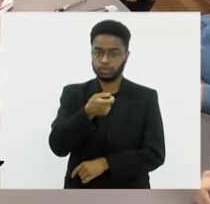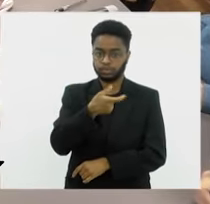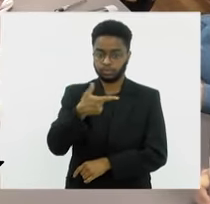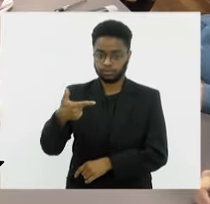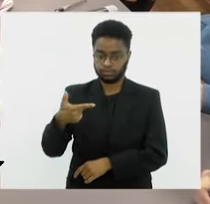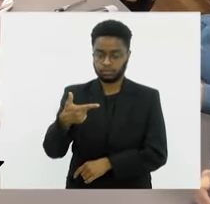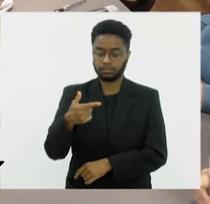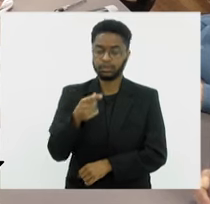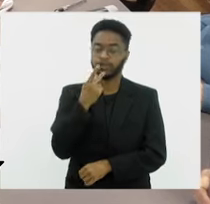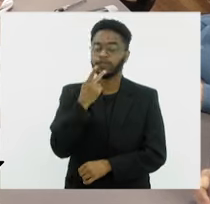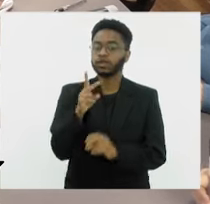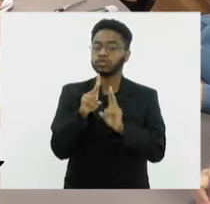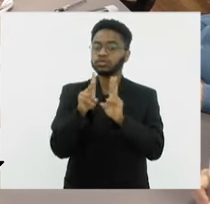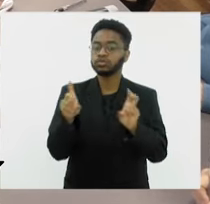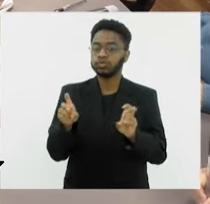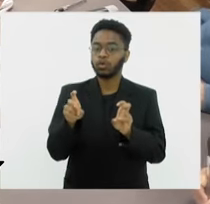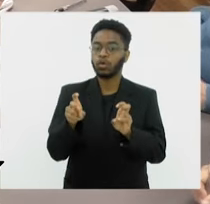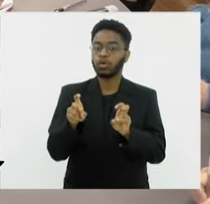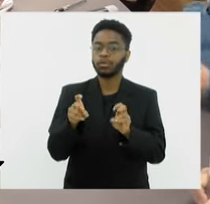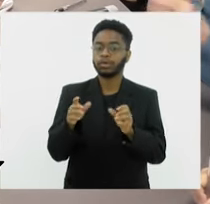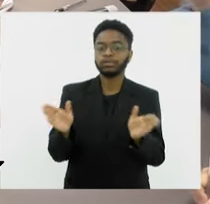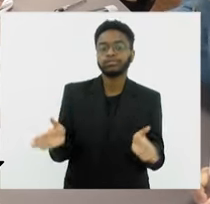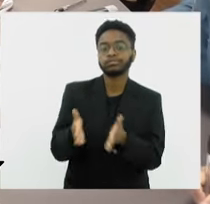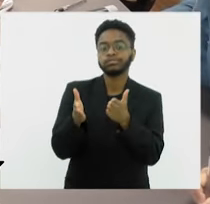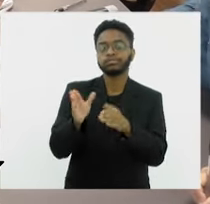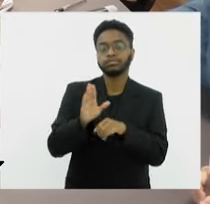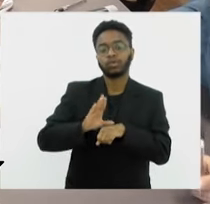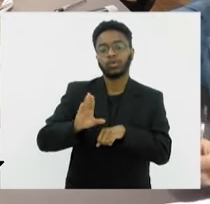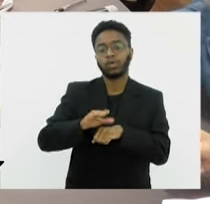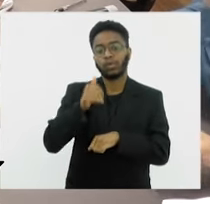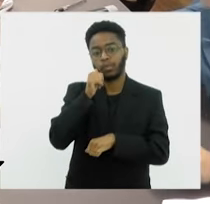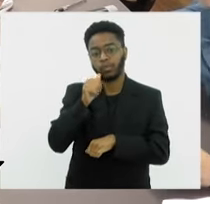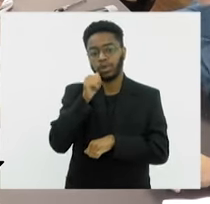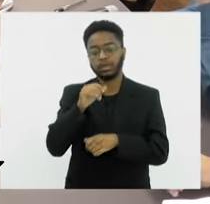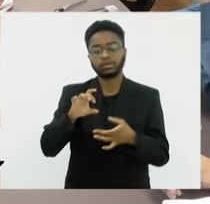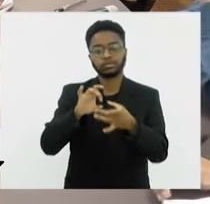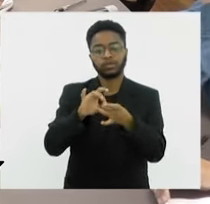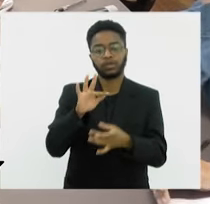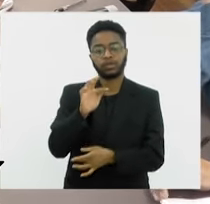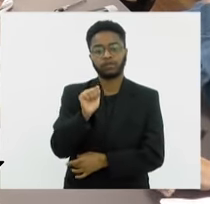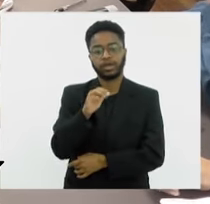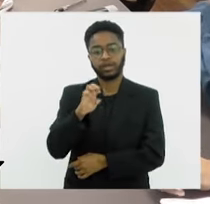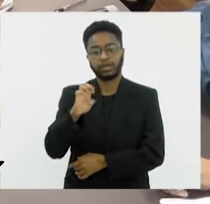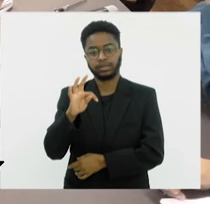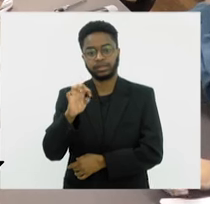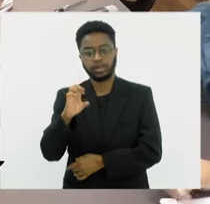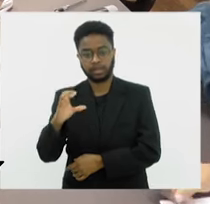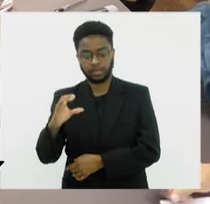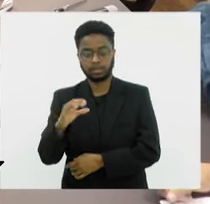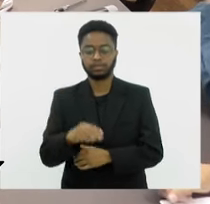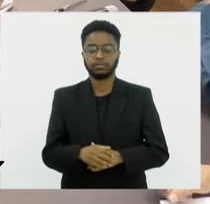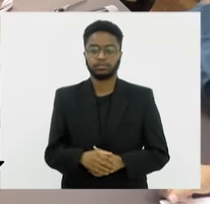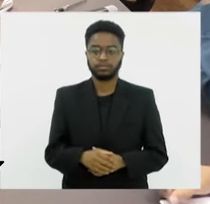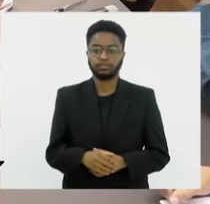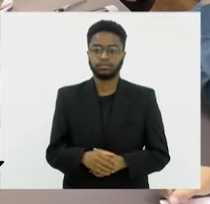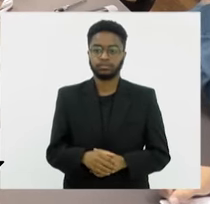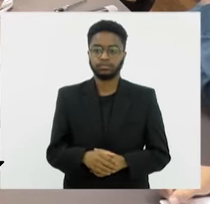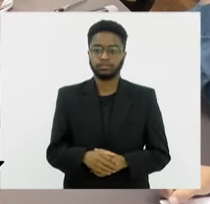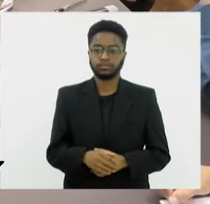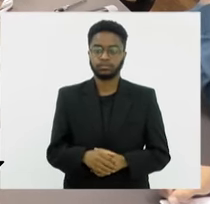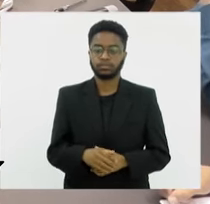9.662/2022, que fala da capacitação de mulheres vítimas de violência pelas FAETECs. 9.662. Centro de formação profissional.